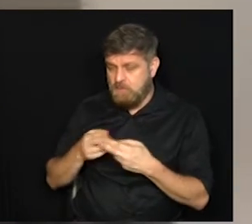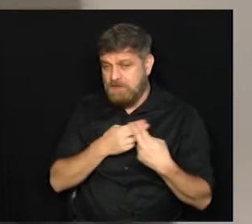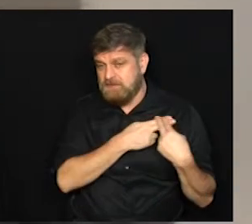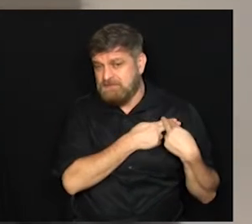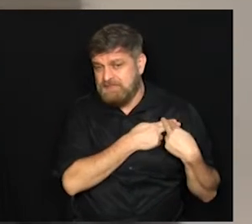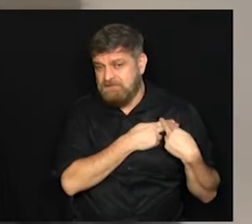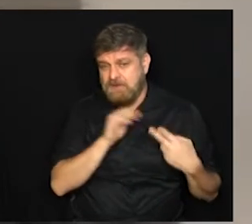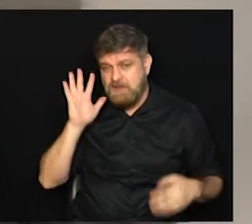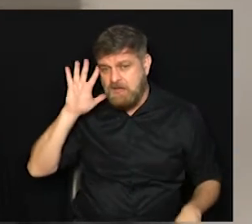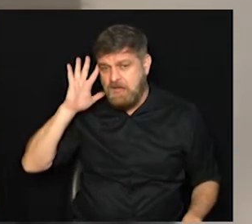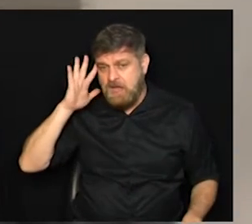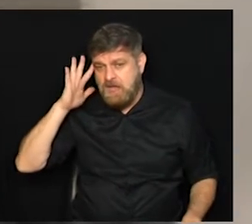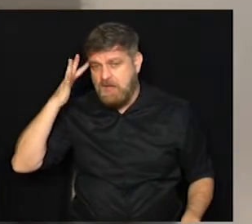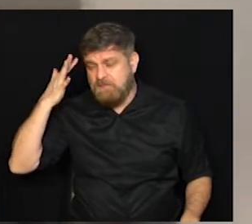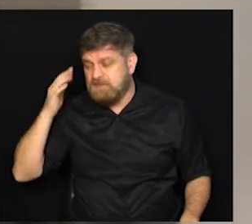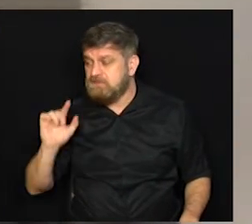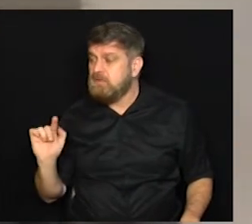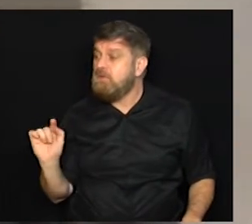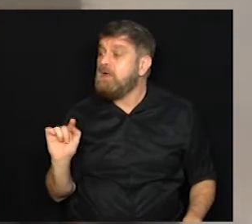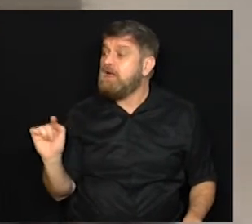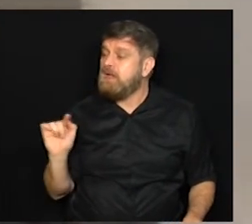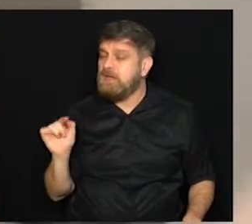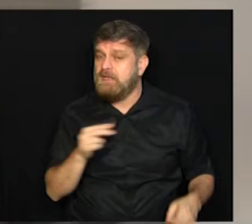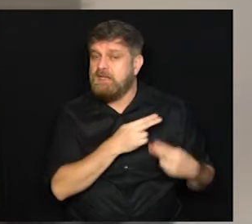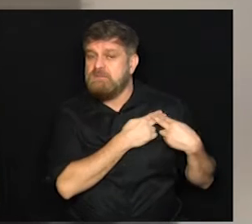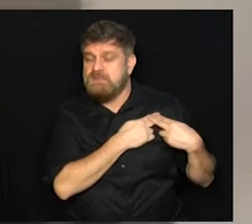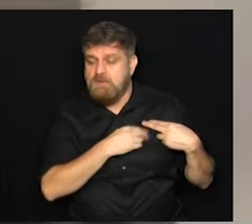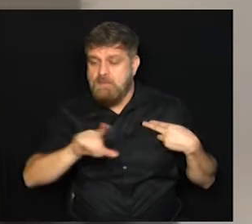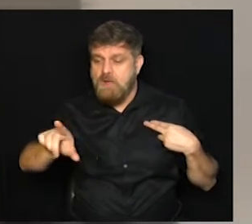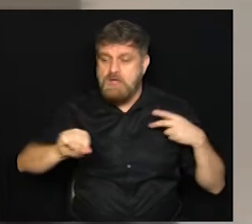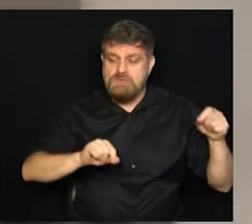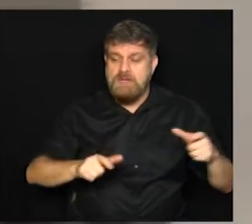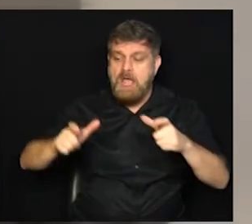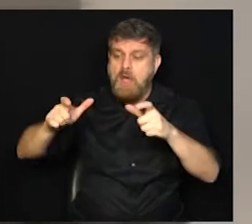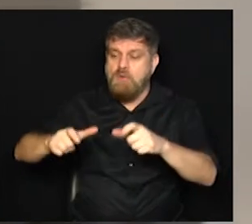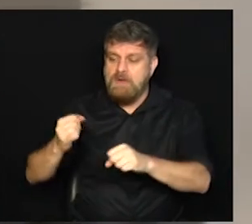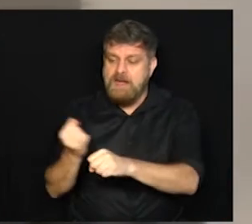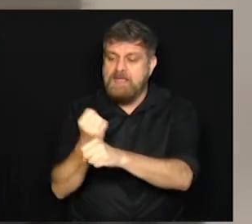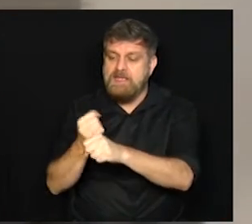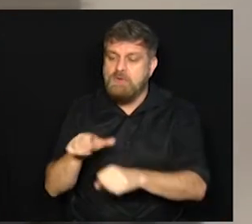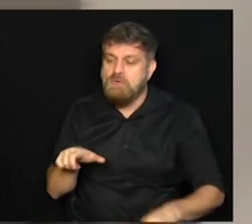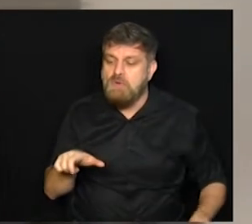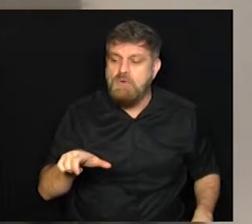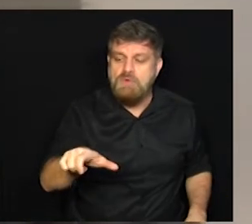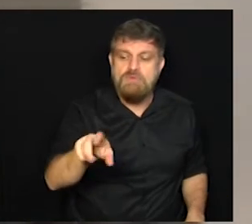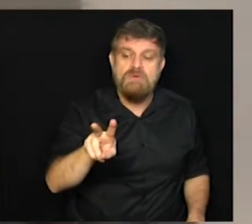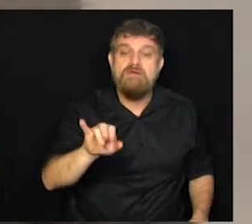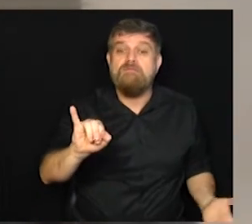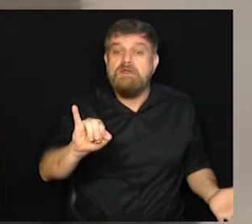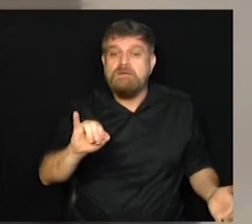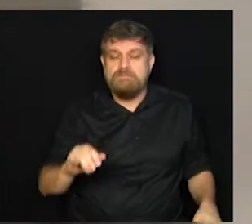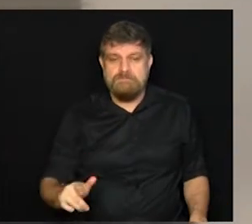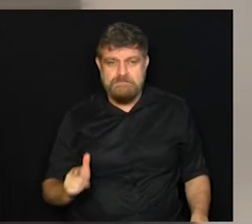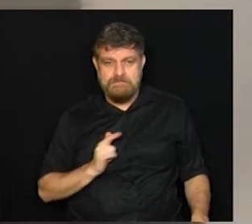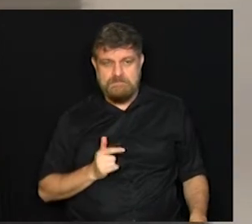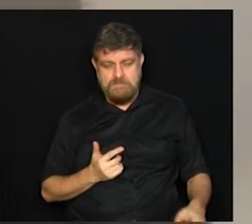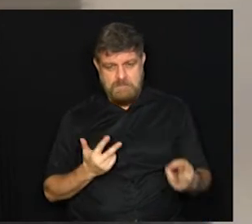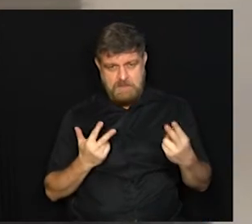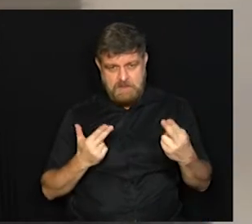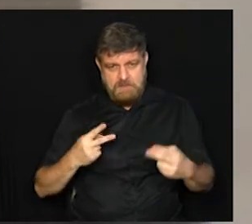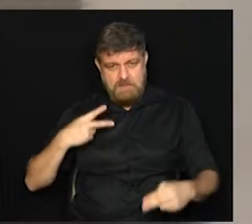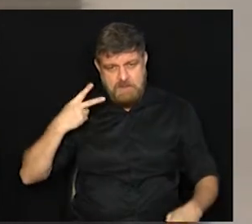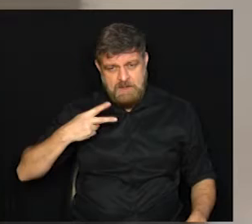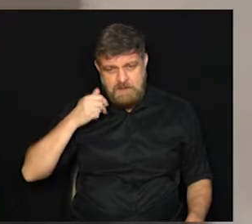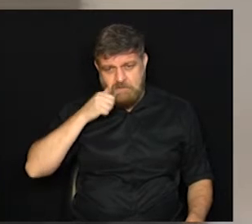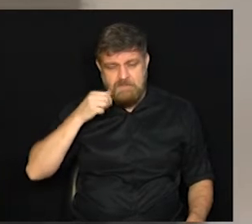é uma decisão mais centralizada, e até pegando o gancho lá no que a Mariana falou, de participar mais